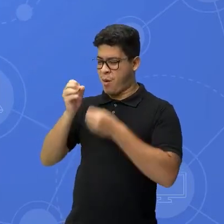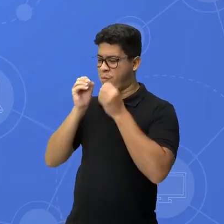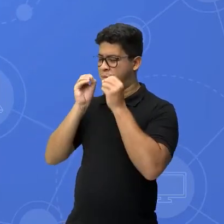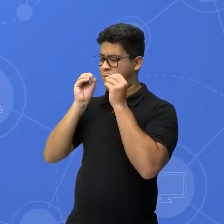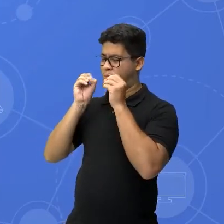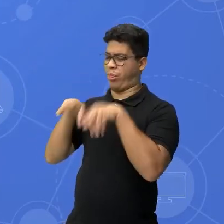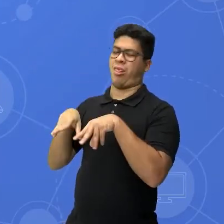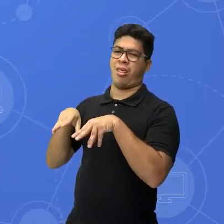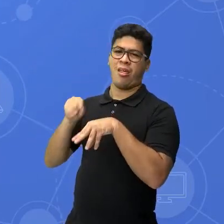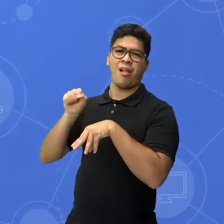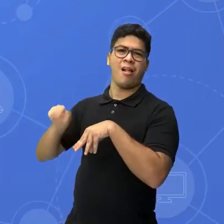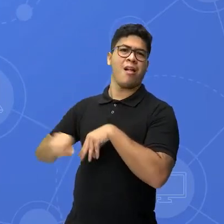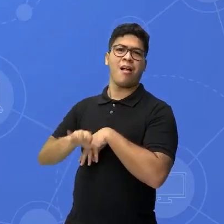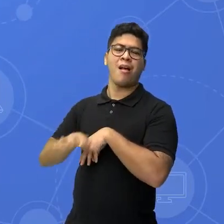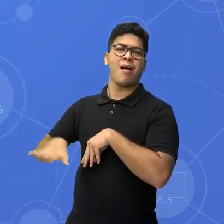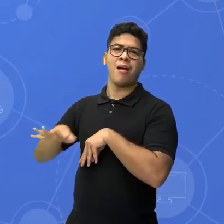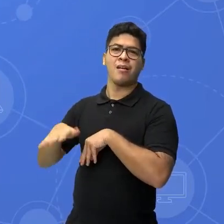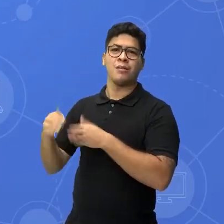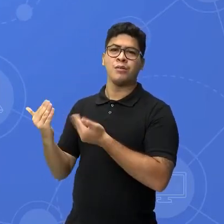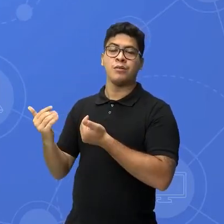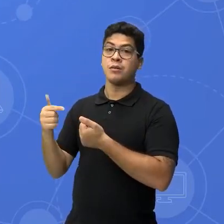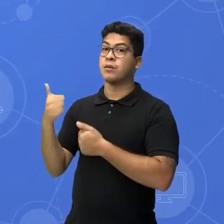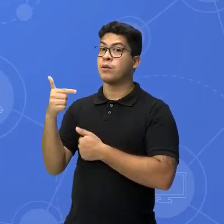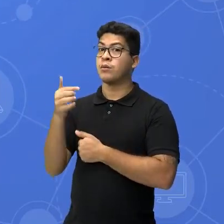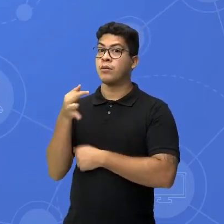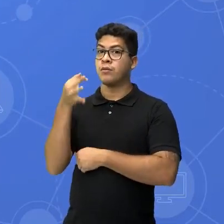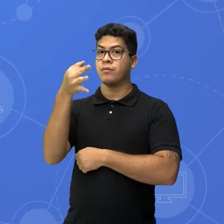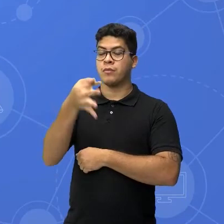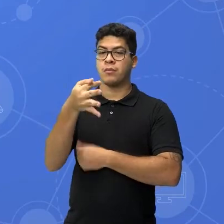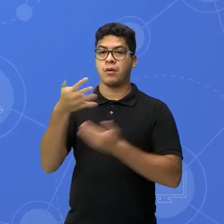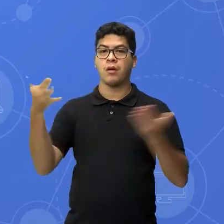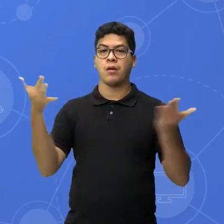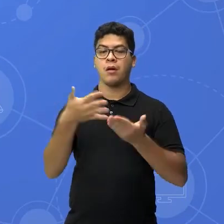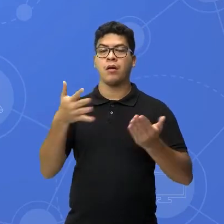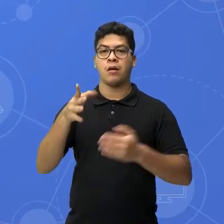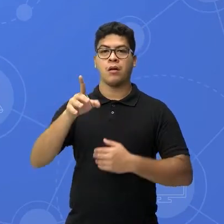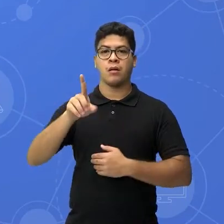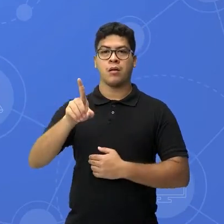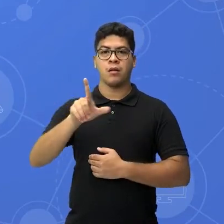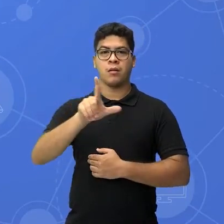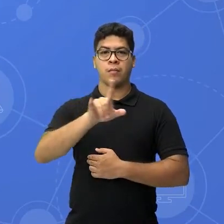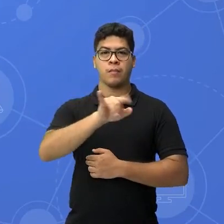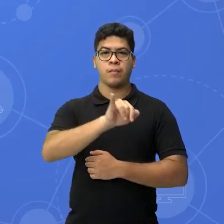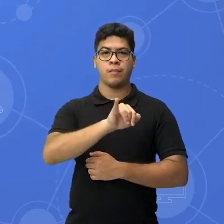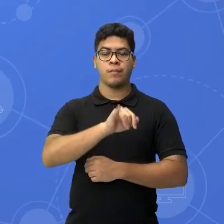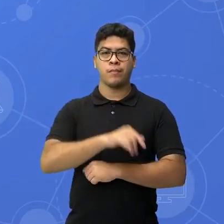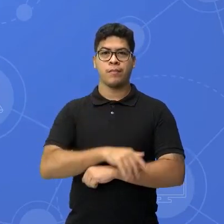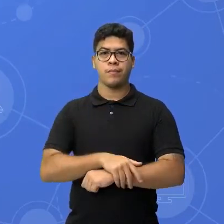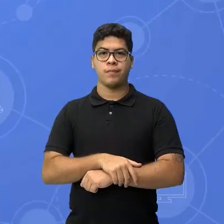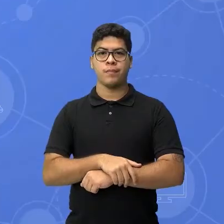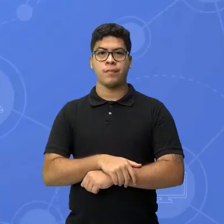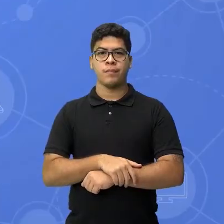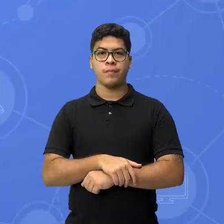tem futuro, não é isso? Muito bem, vamos então agora para a nossa dinâmica local interativa.